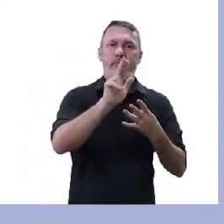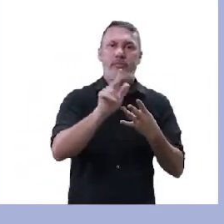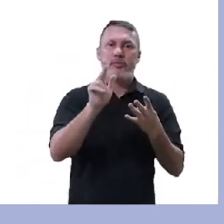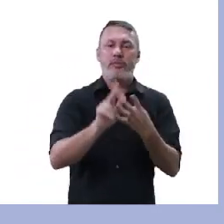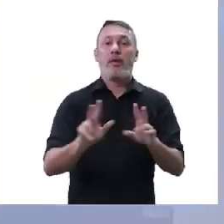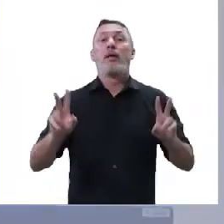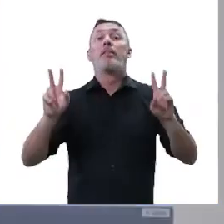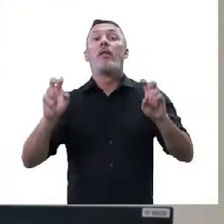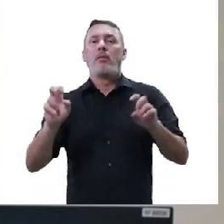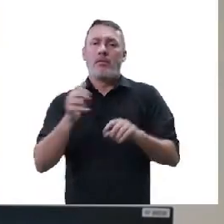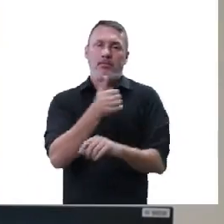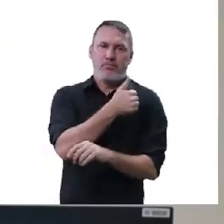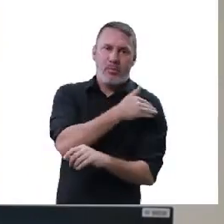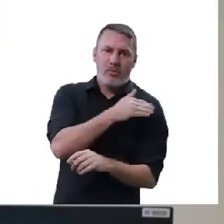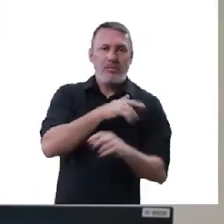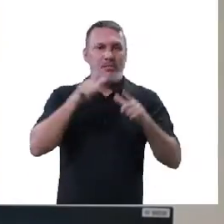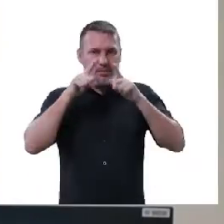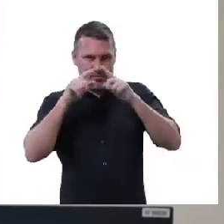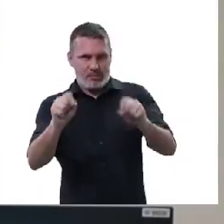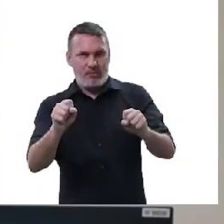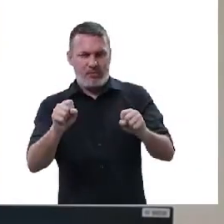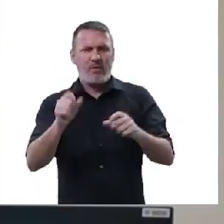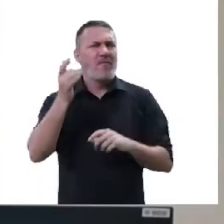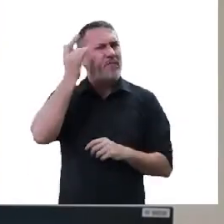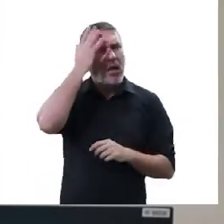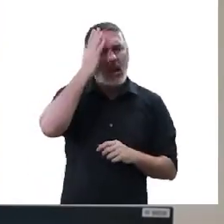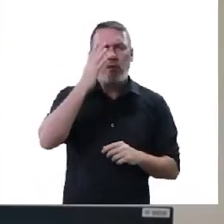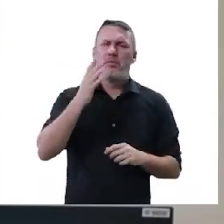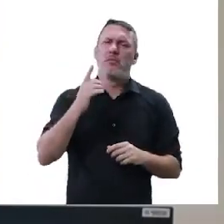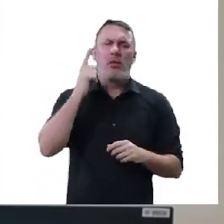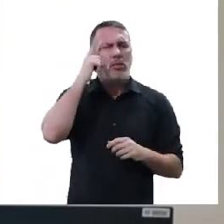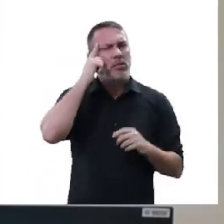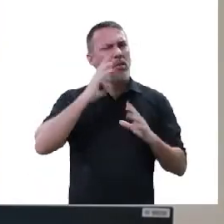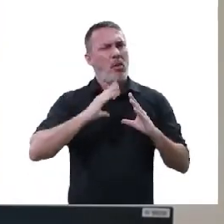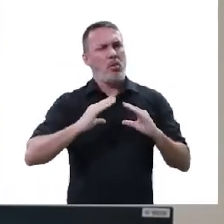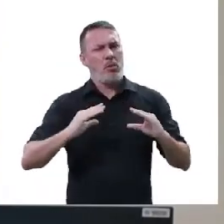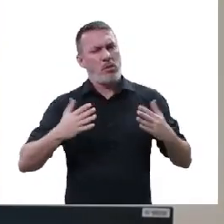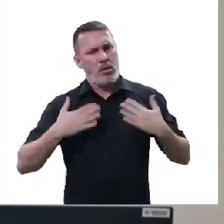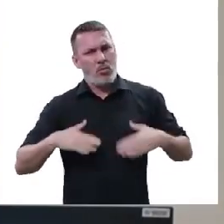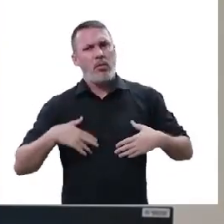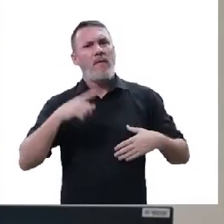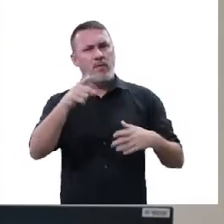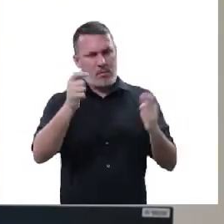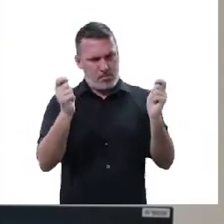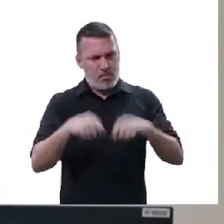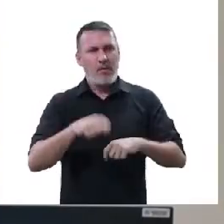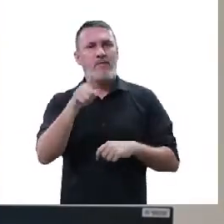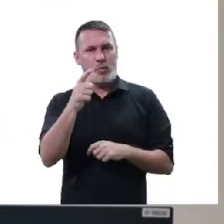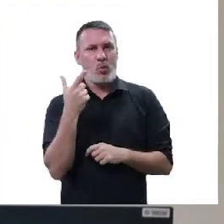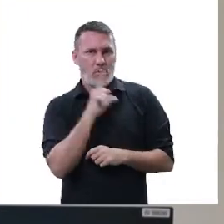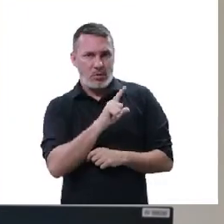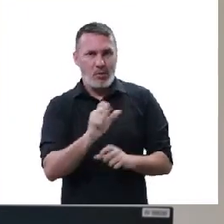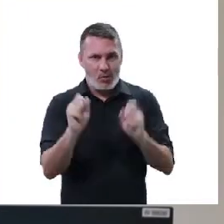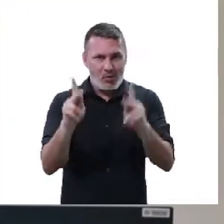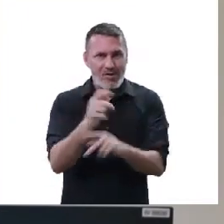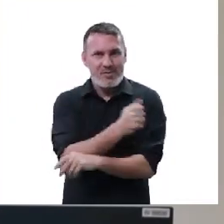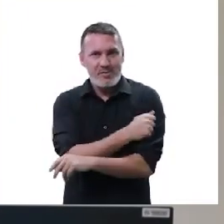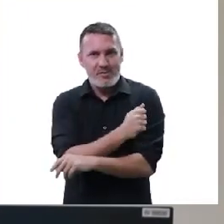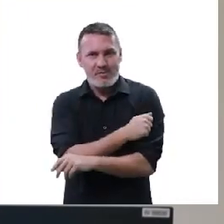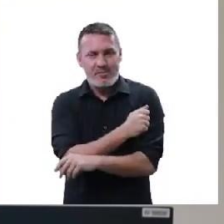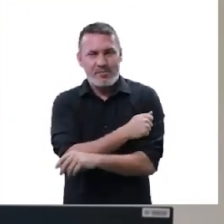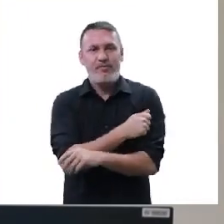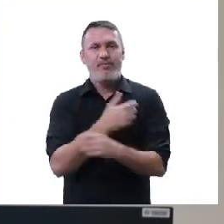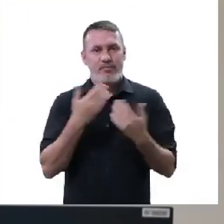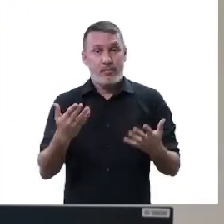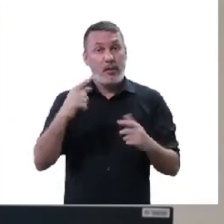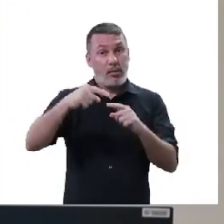o tema preconceito linguístico. É fácil, é tranquilo, porque você pode, você consegue. Ok, meu